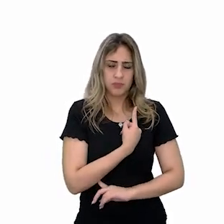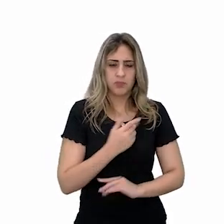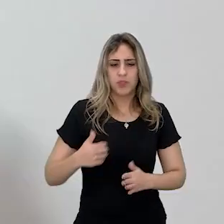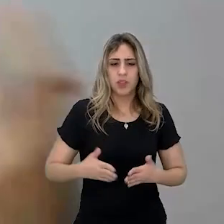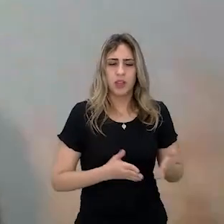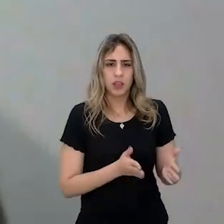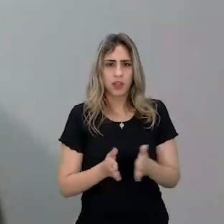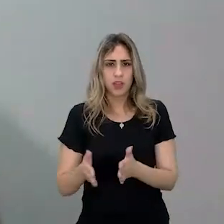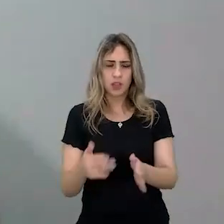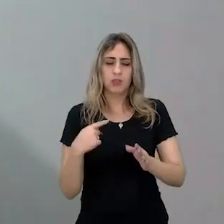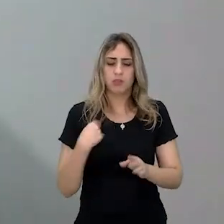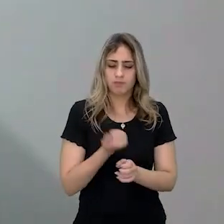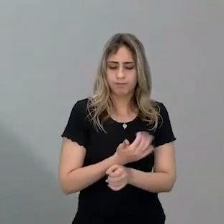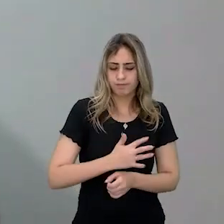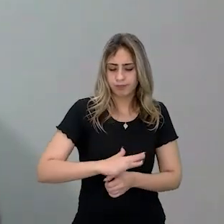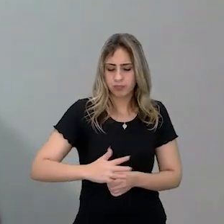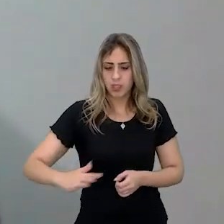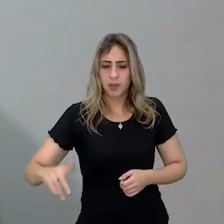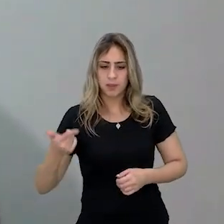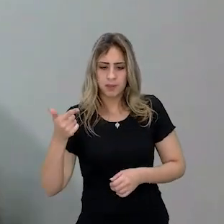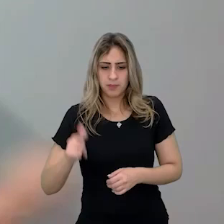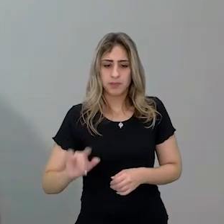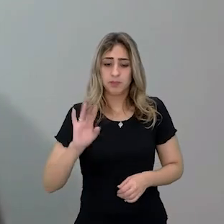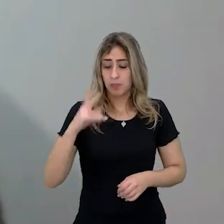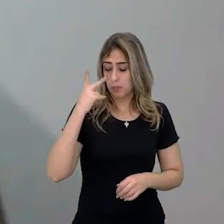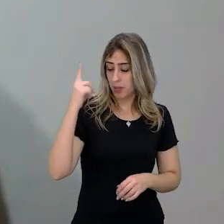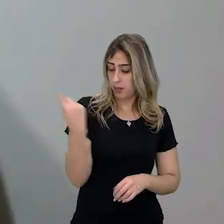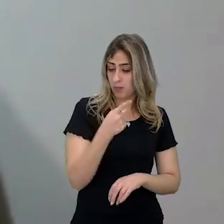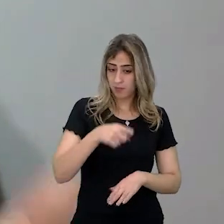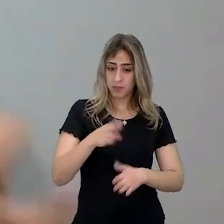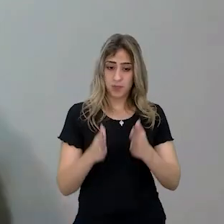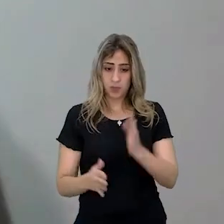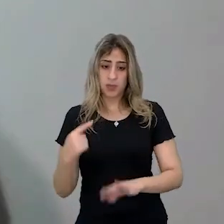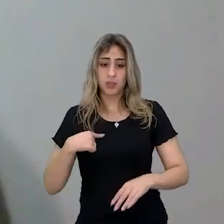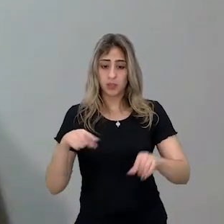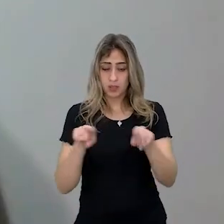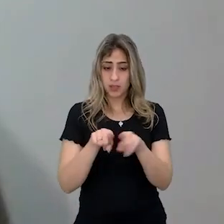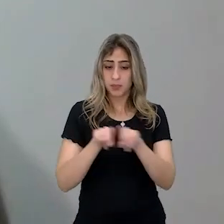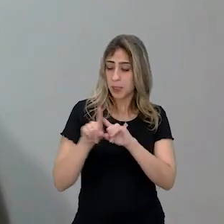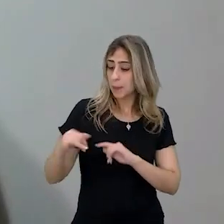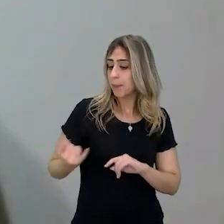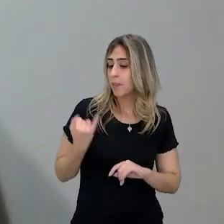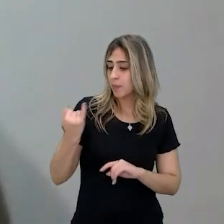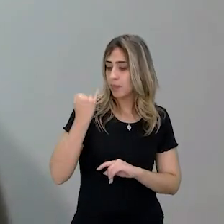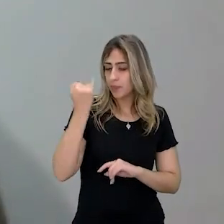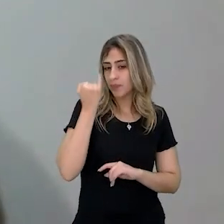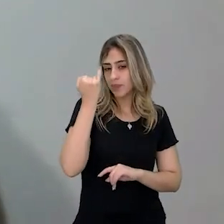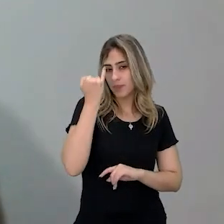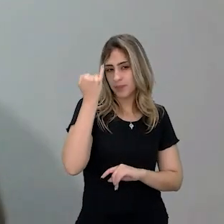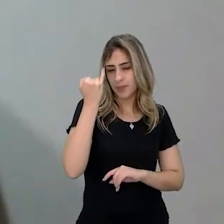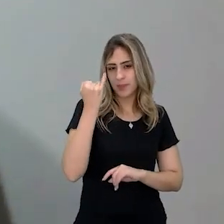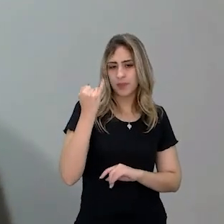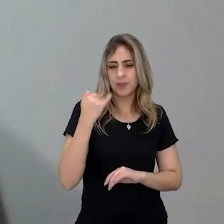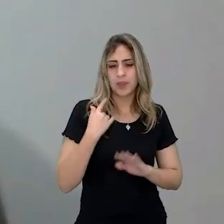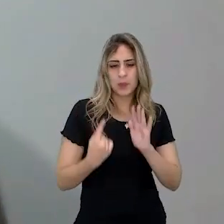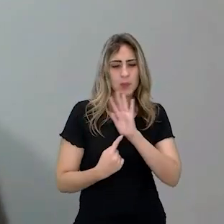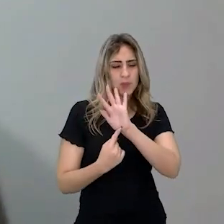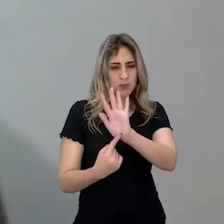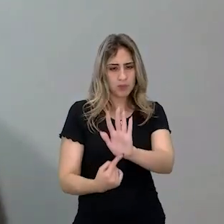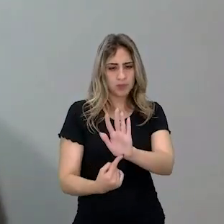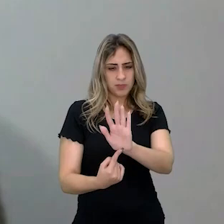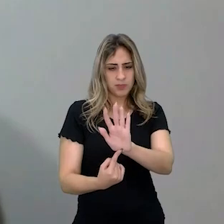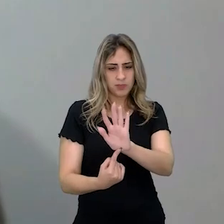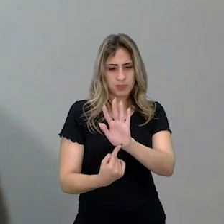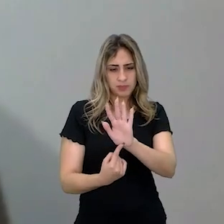rios, nos nossos oceanos e tudo mais. Só que para este momento é também importante para o experimento que eu vou mostrar